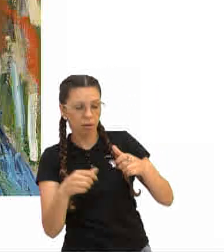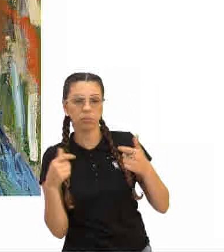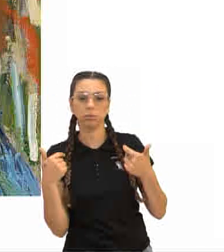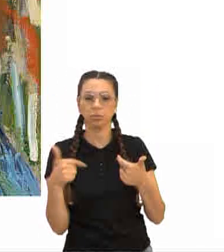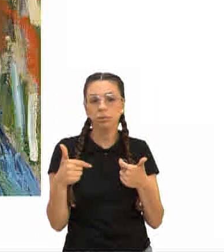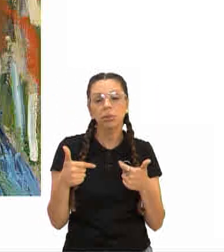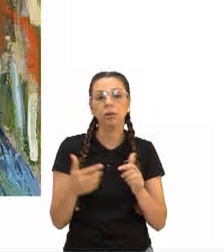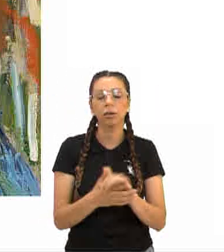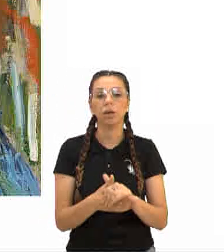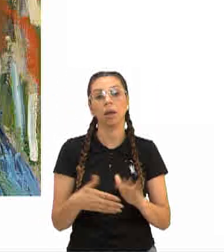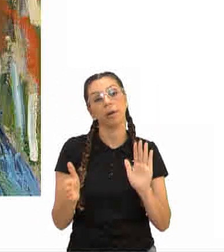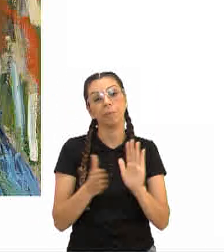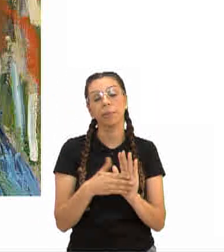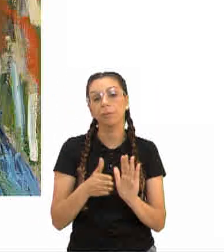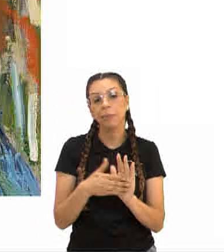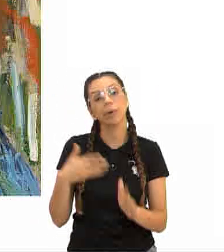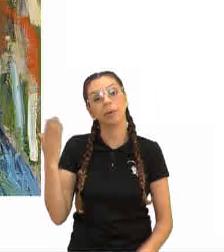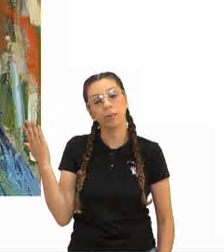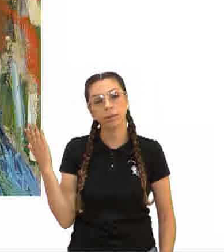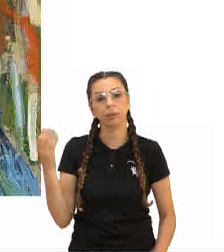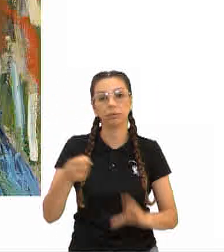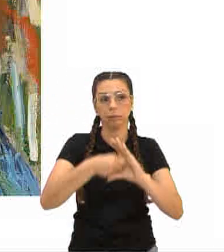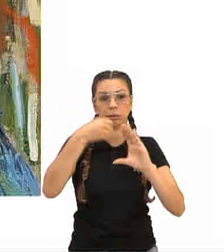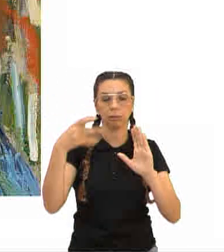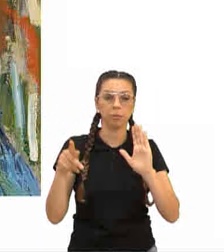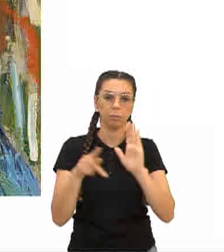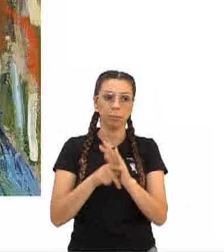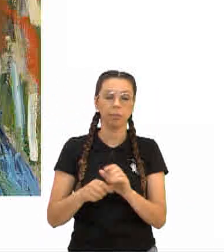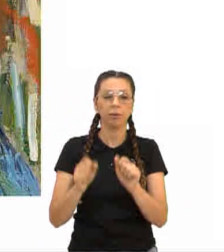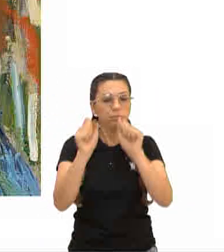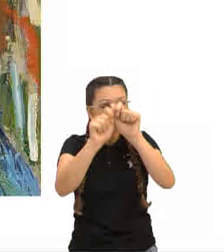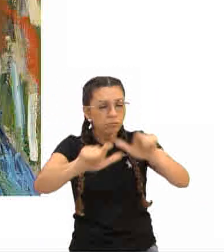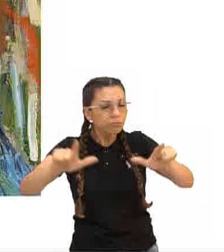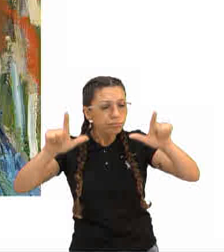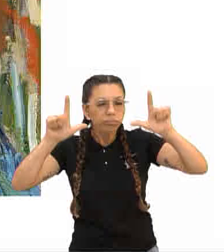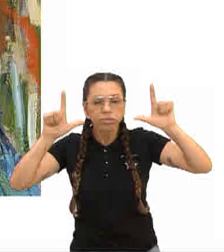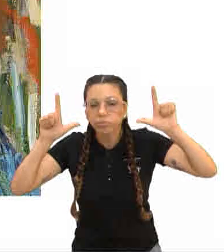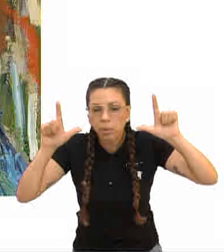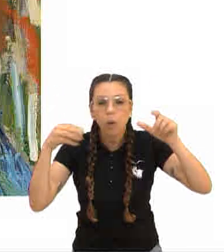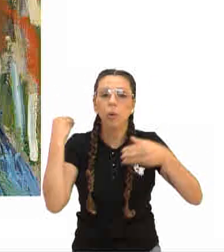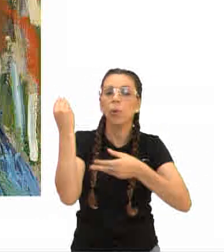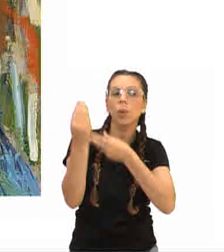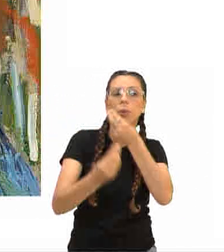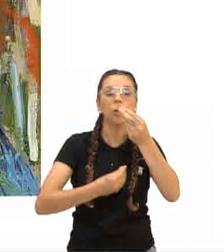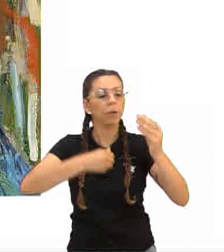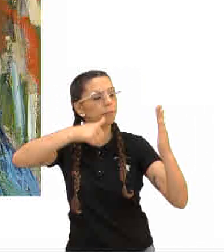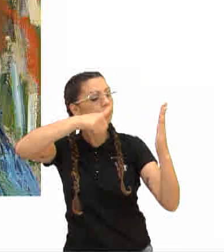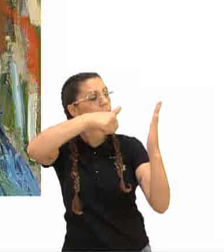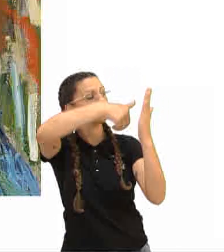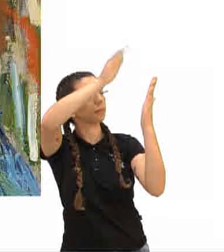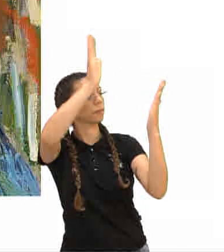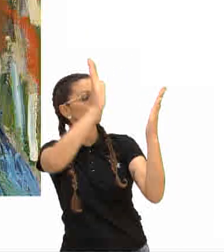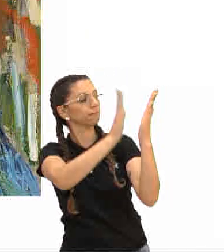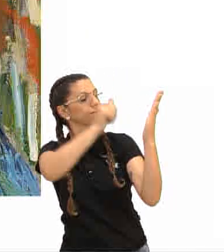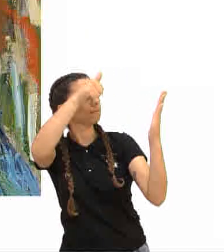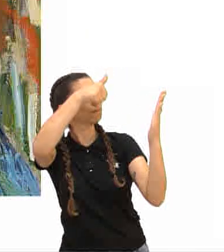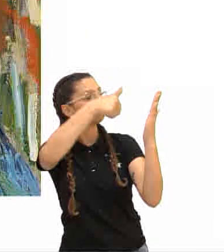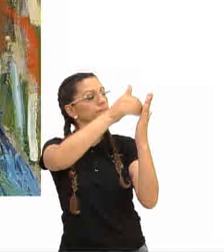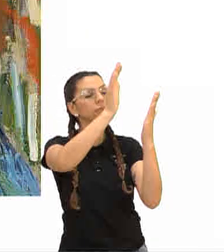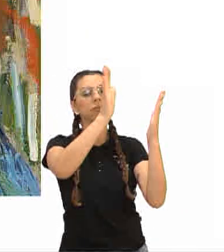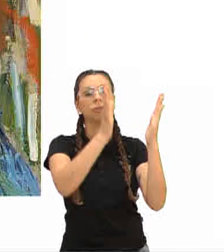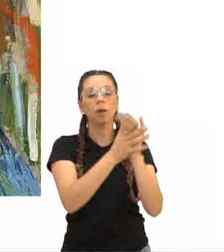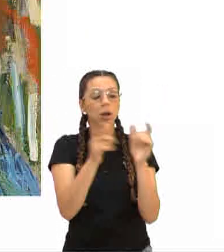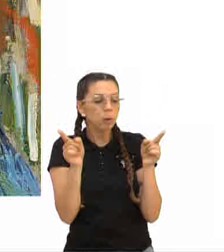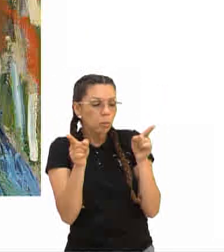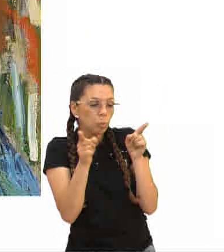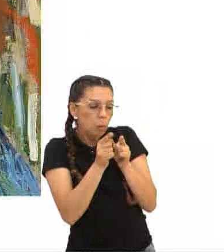grande objetivo quando a gente deu o zoom hoje na aula, no início da aula, para vocês observarem. Como as pinceladas são soltas, né? São curtas,